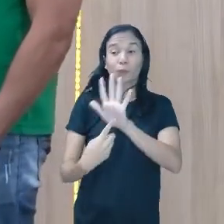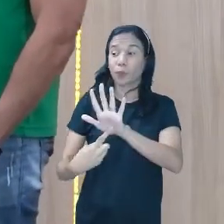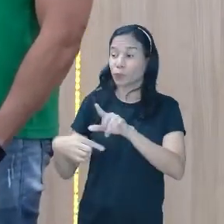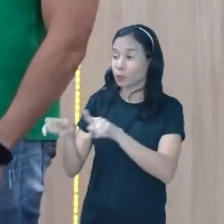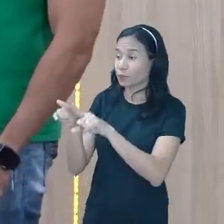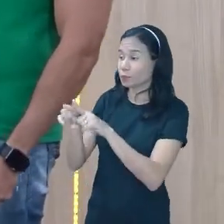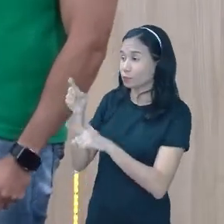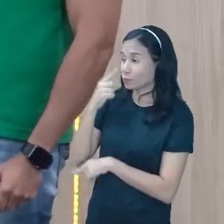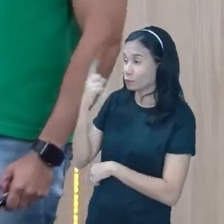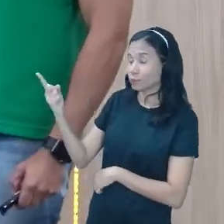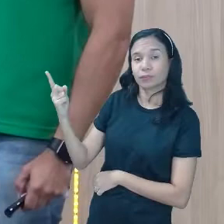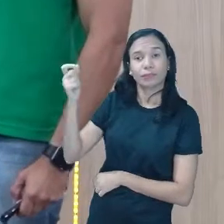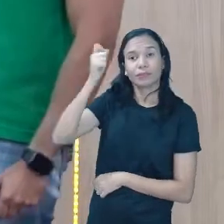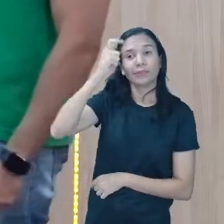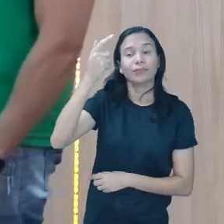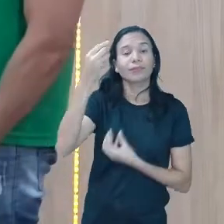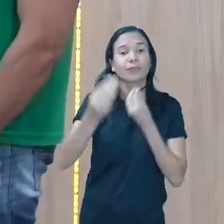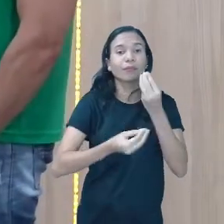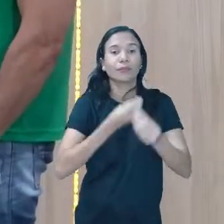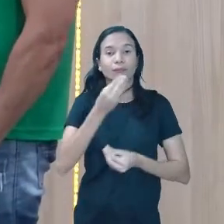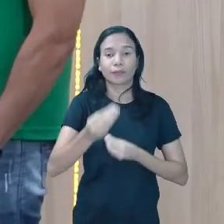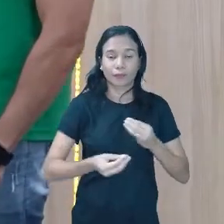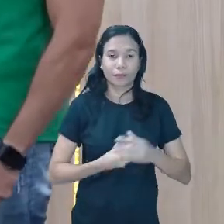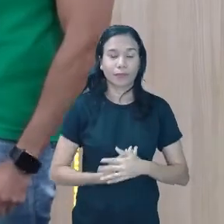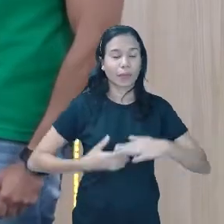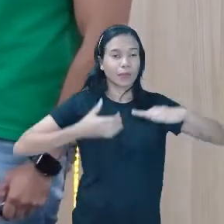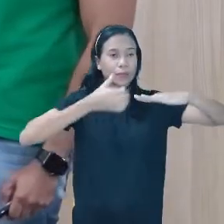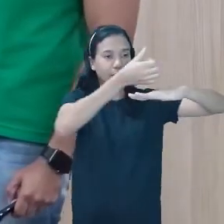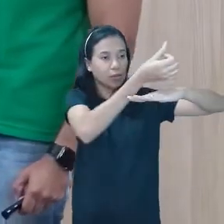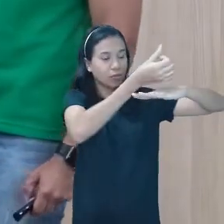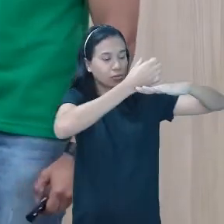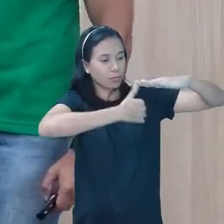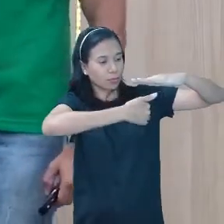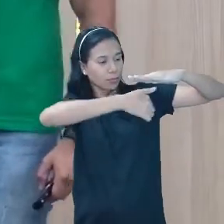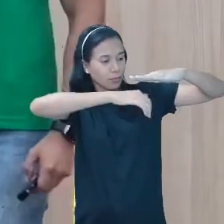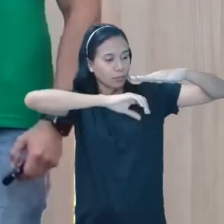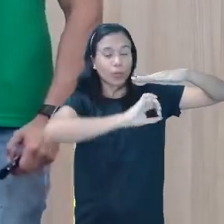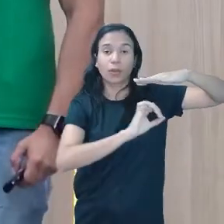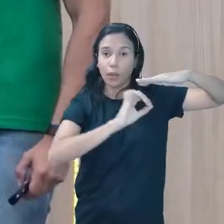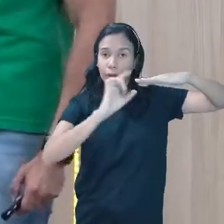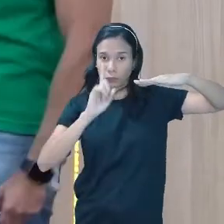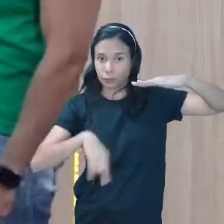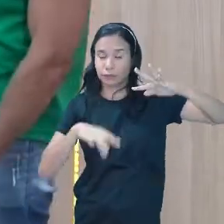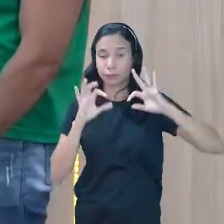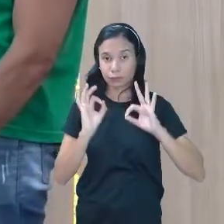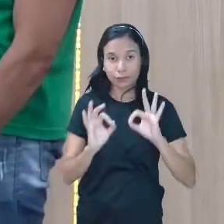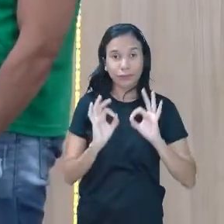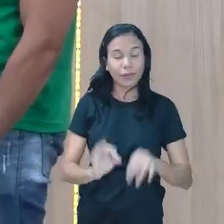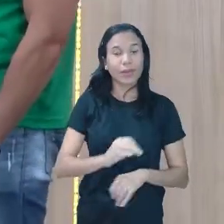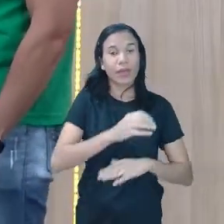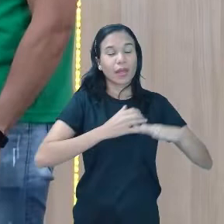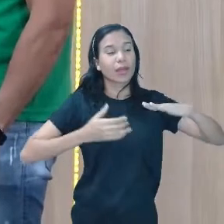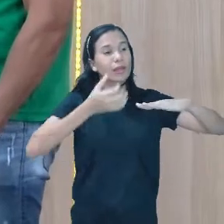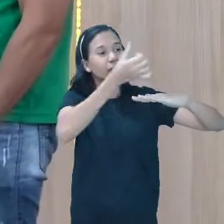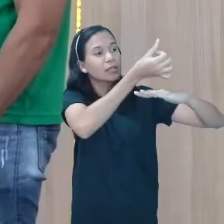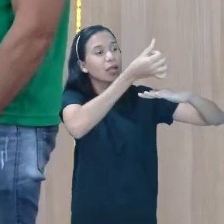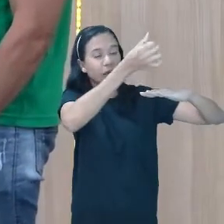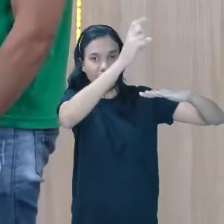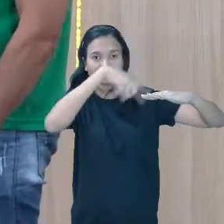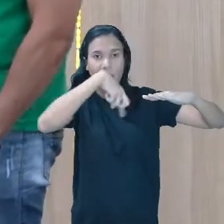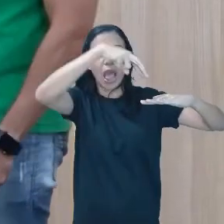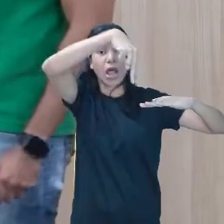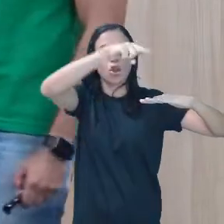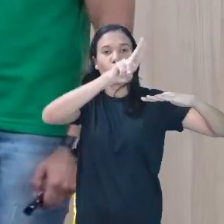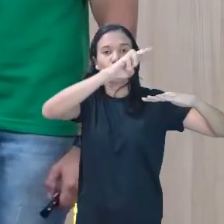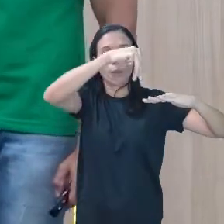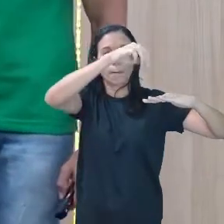indiquei essa ideia na forma de razão, certo? Então, 6 a cada 10, então o 6 fica no numerador e